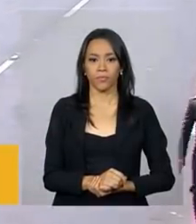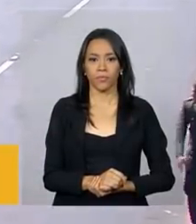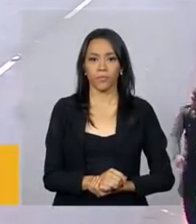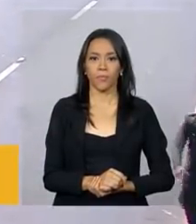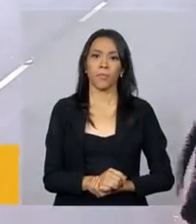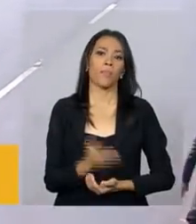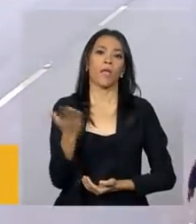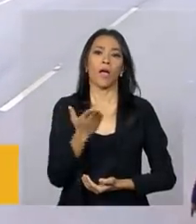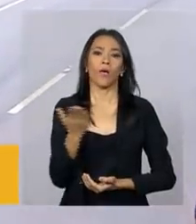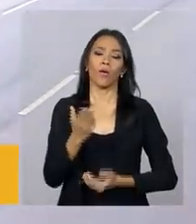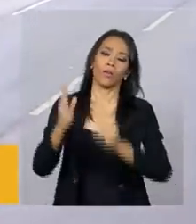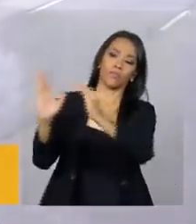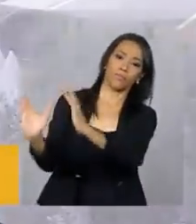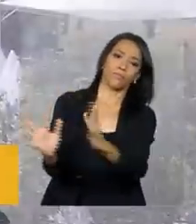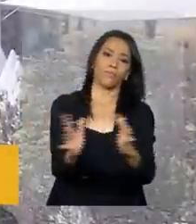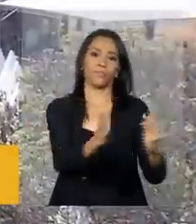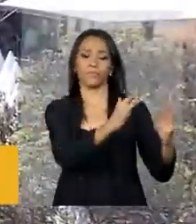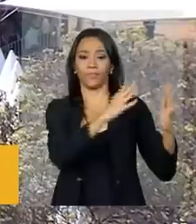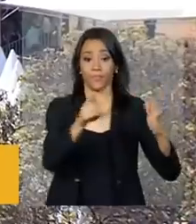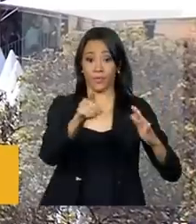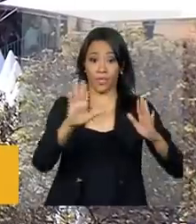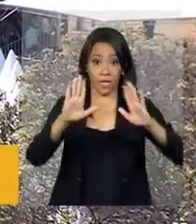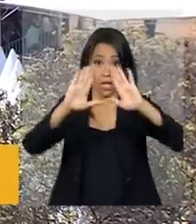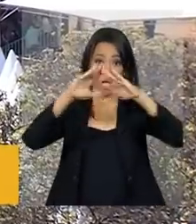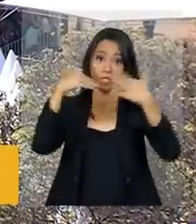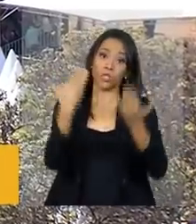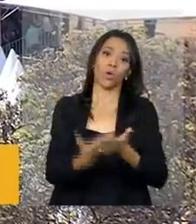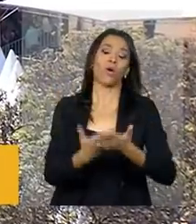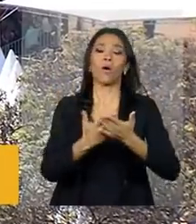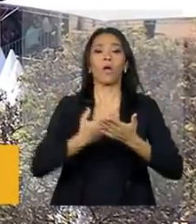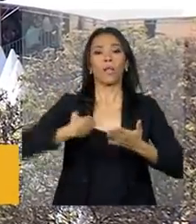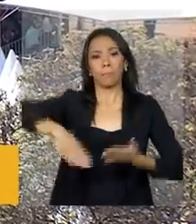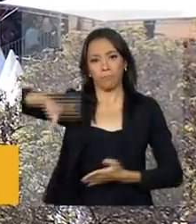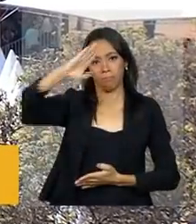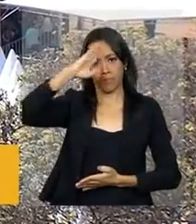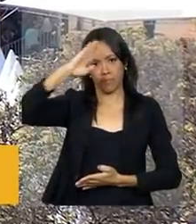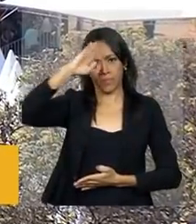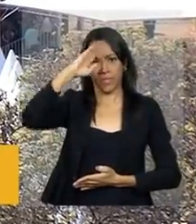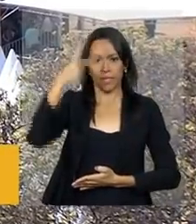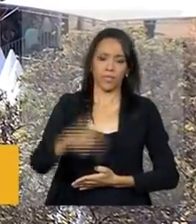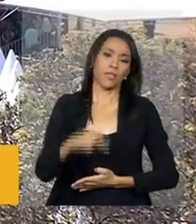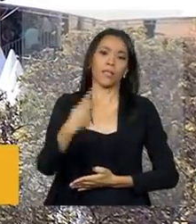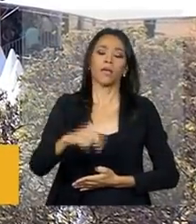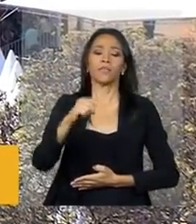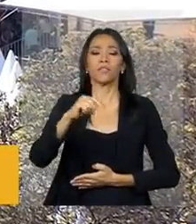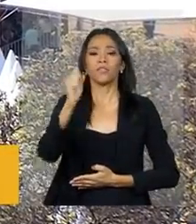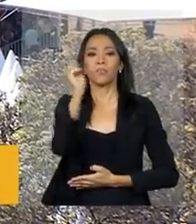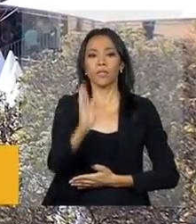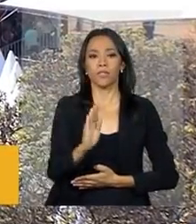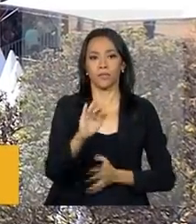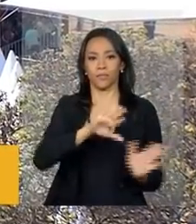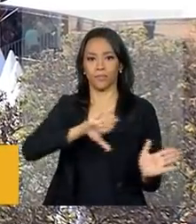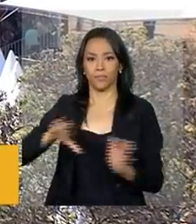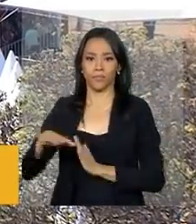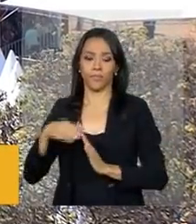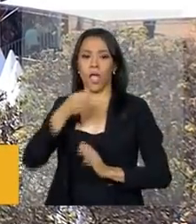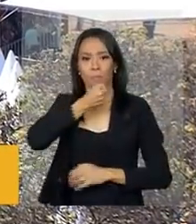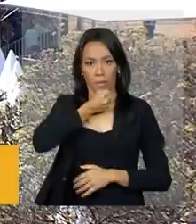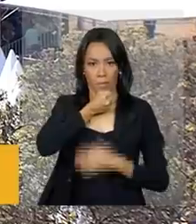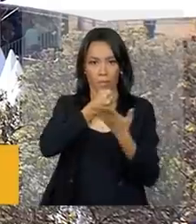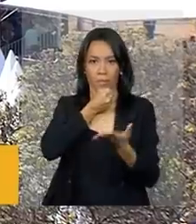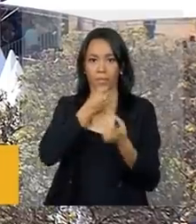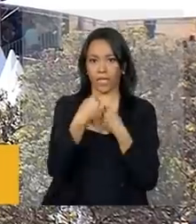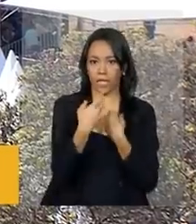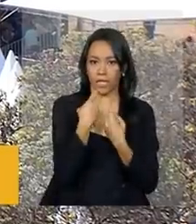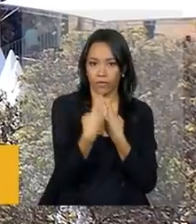Desfila agora o Colégio Militar de Brasília. À frente, o coronel... Coronel Demulti, Dragões da Independência